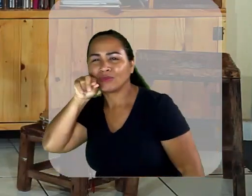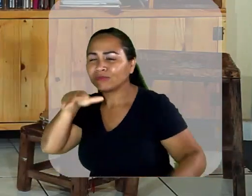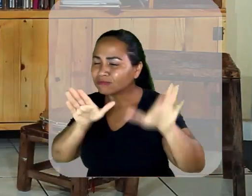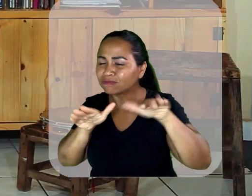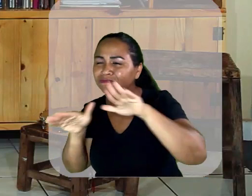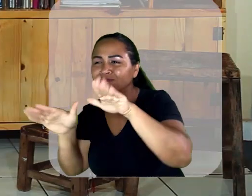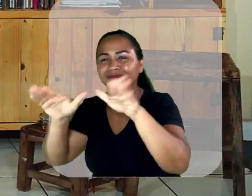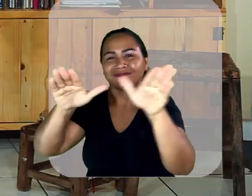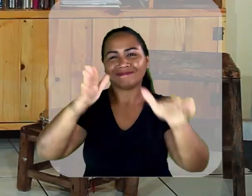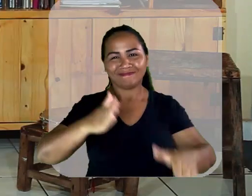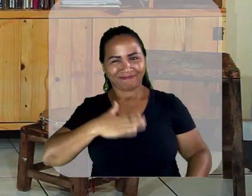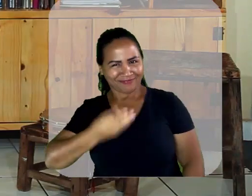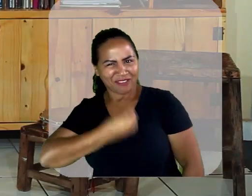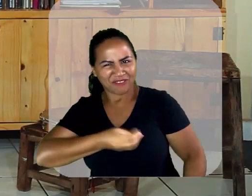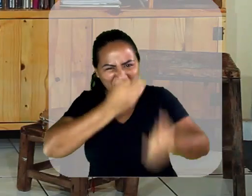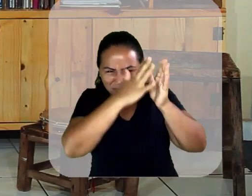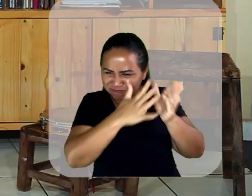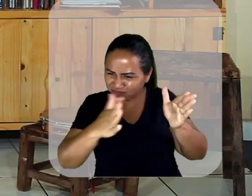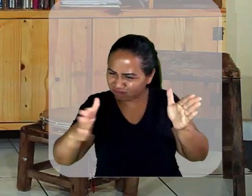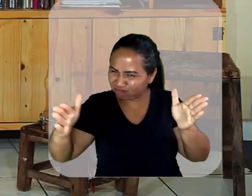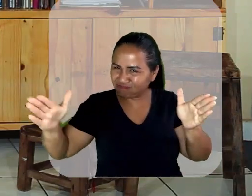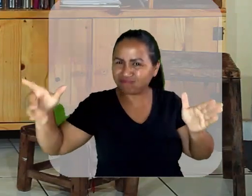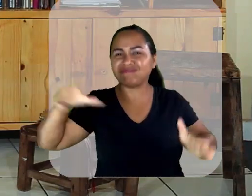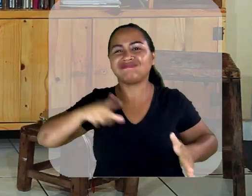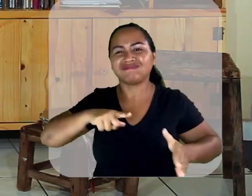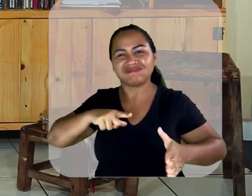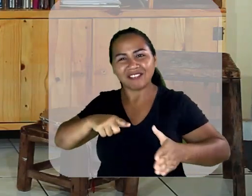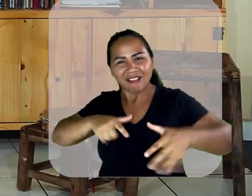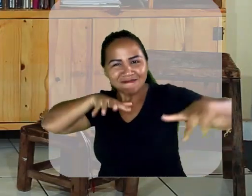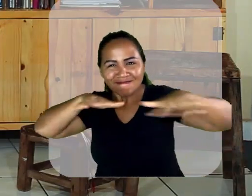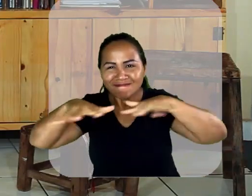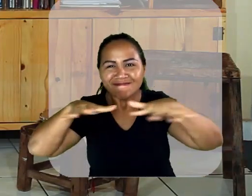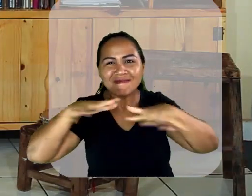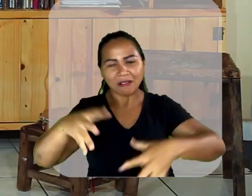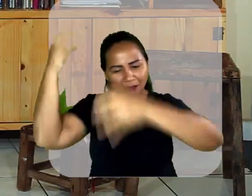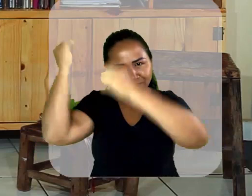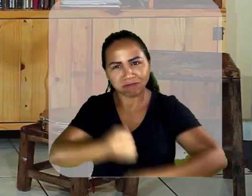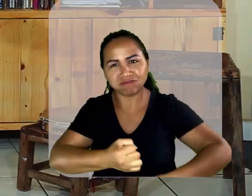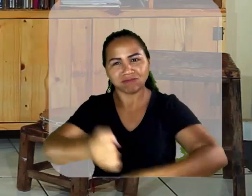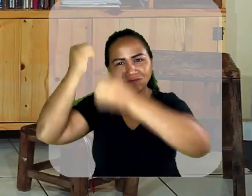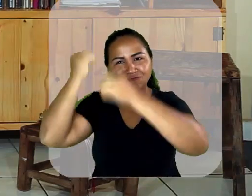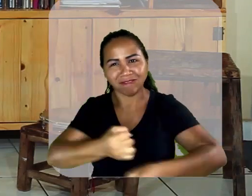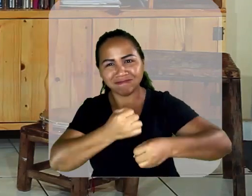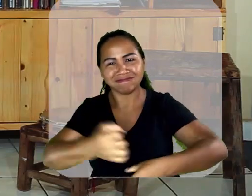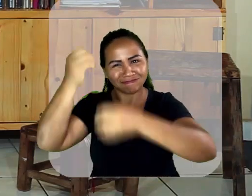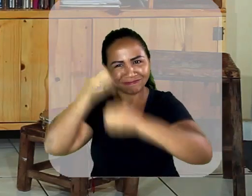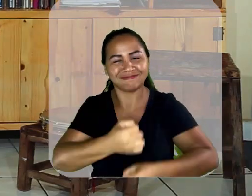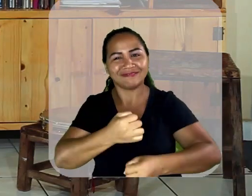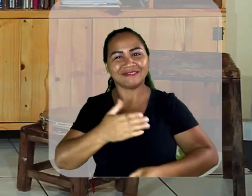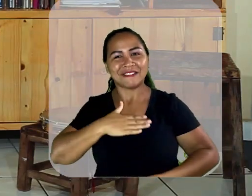um ritmo traçado na dança da mão de pilão. Meu riso frouxo nasceu das cantigas de